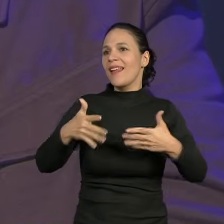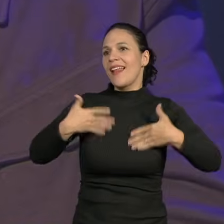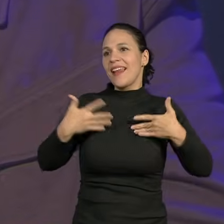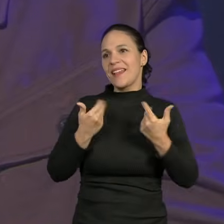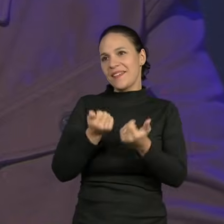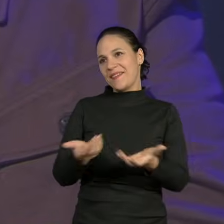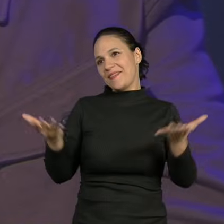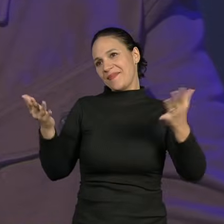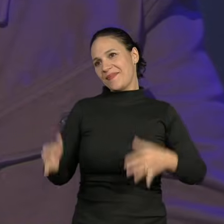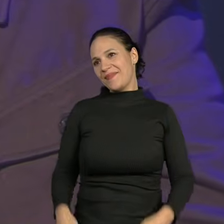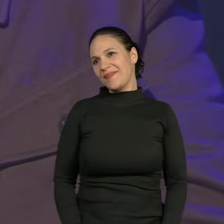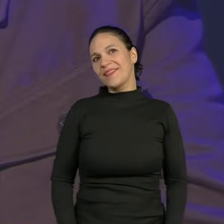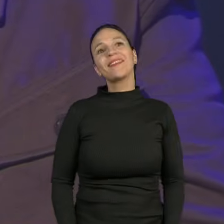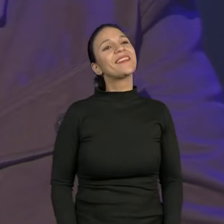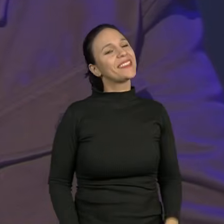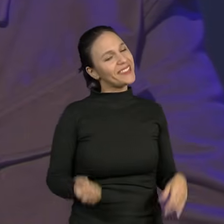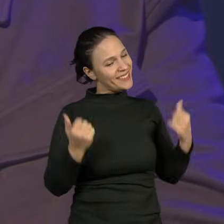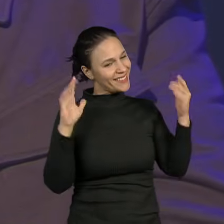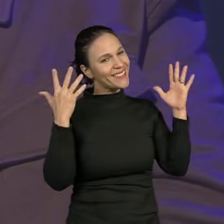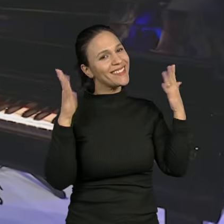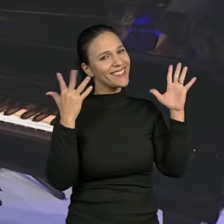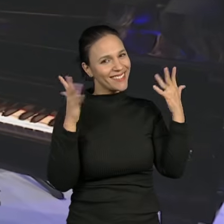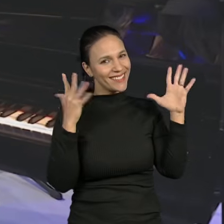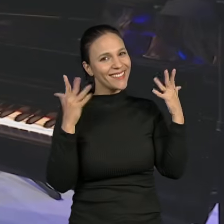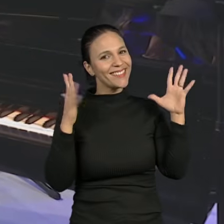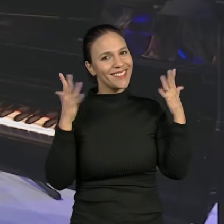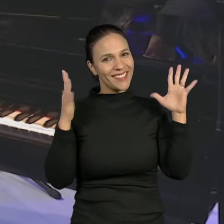aí. Muito bem.